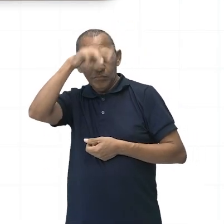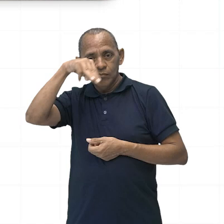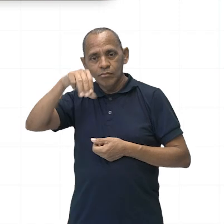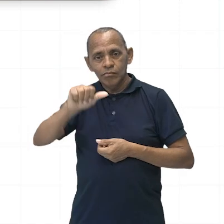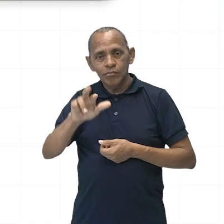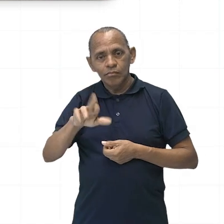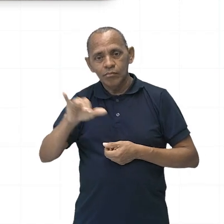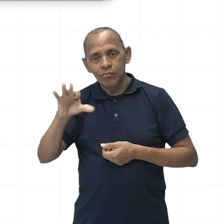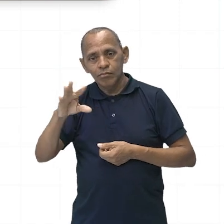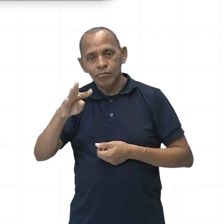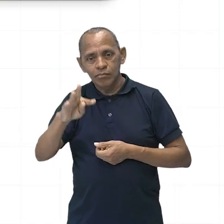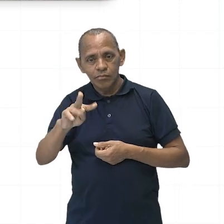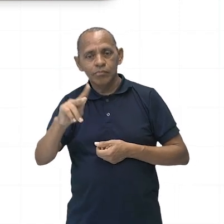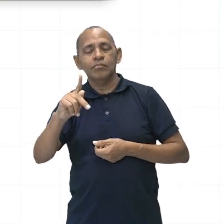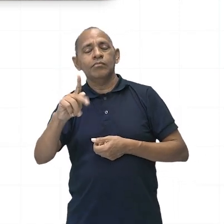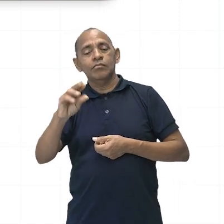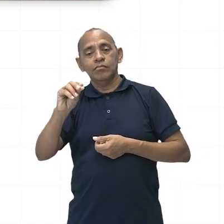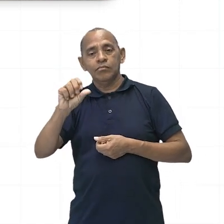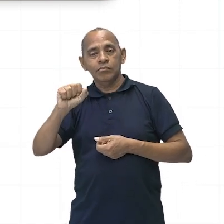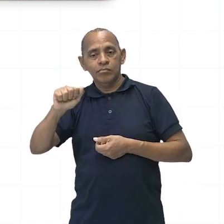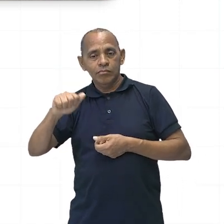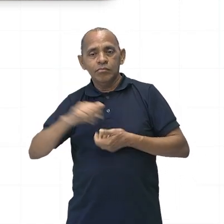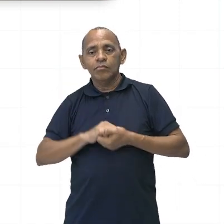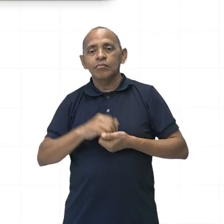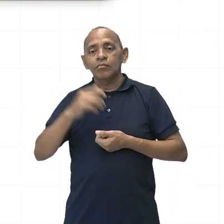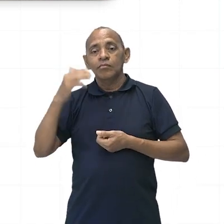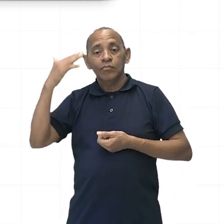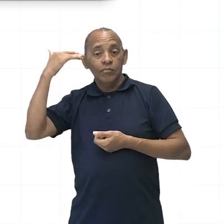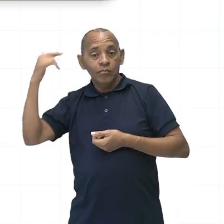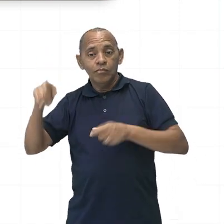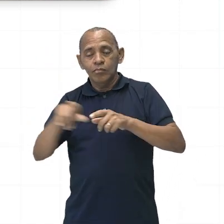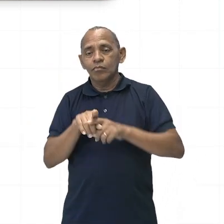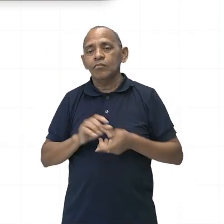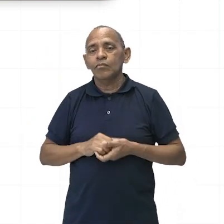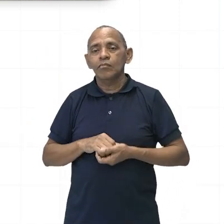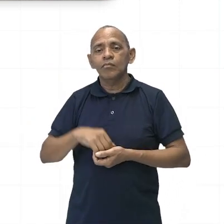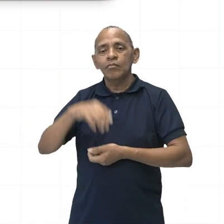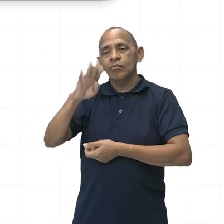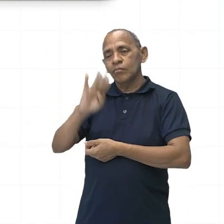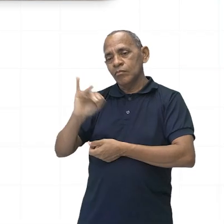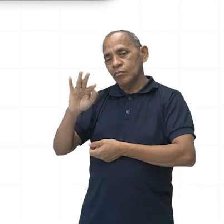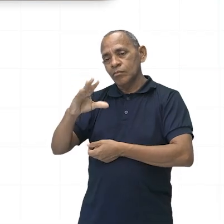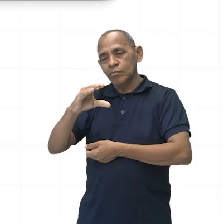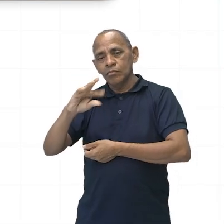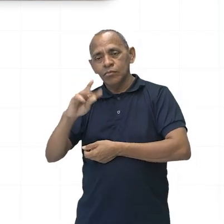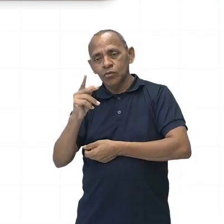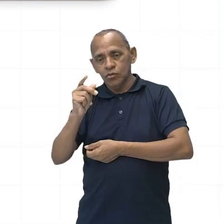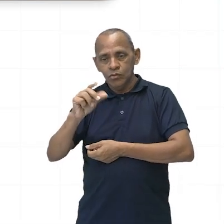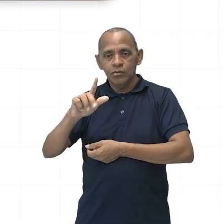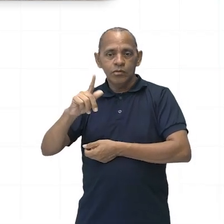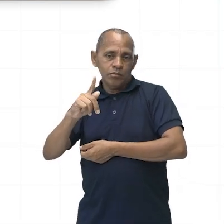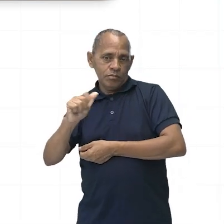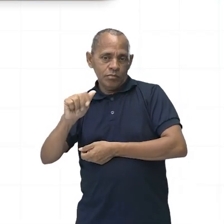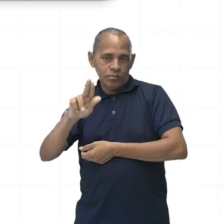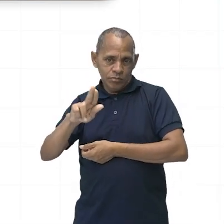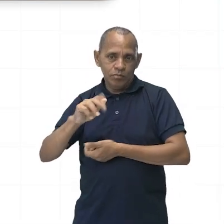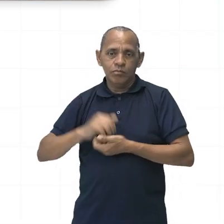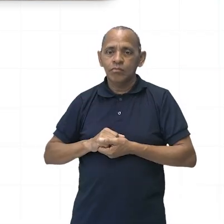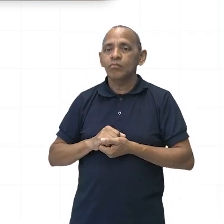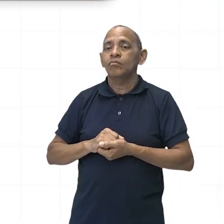betulária. É uma mariposa conhecida como bicho-pau, pois ela apresenta duas variedades, uma clara e